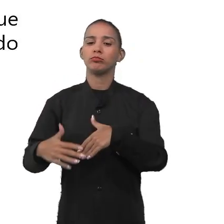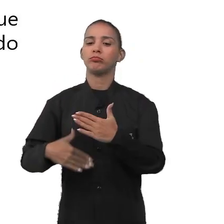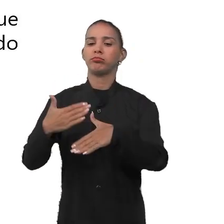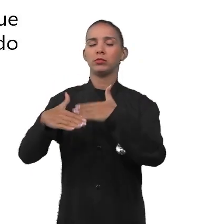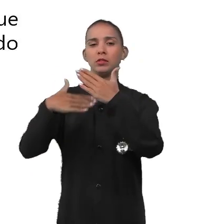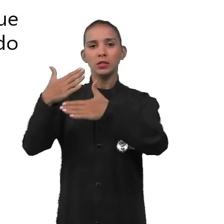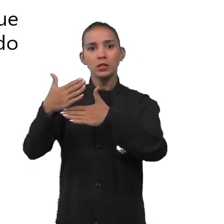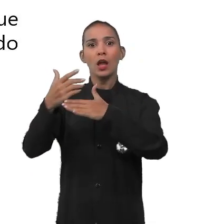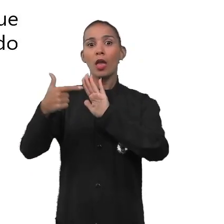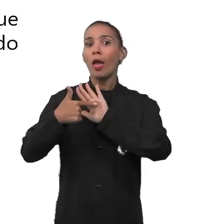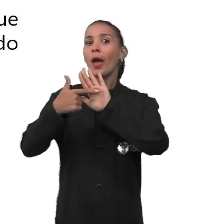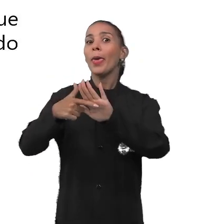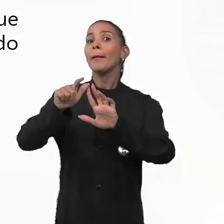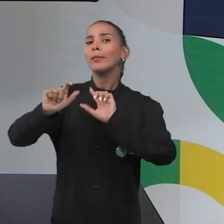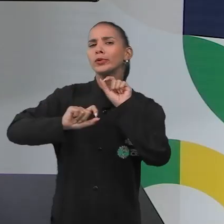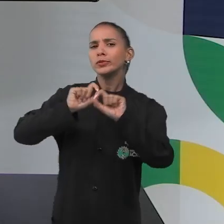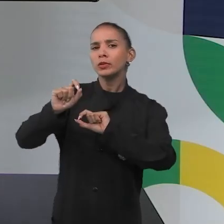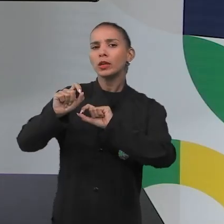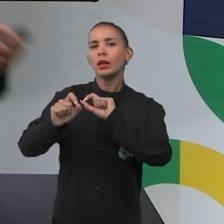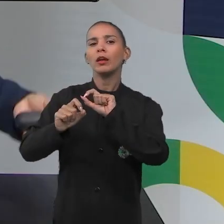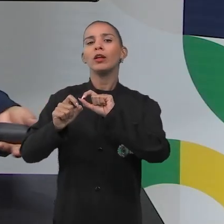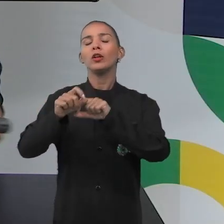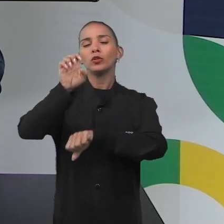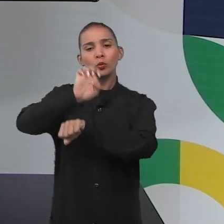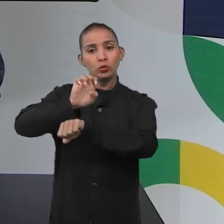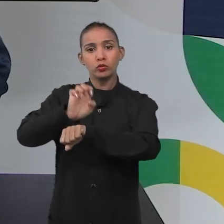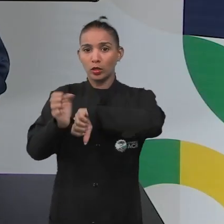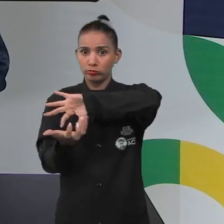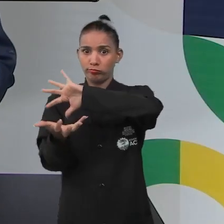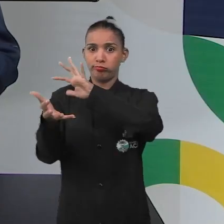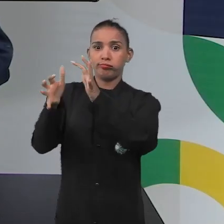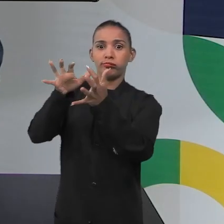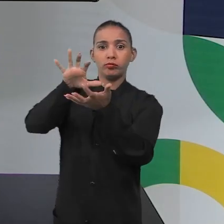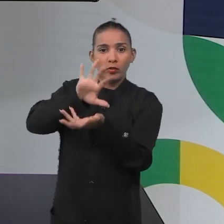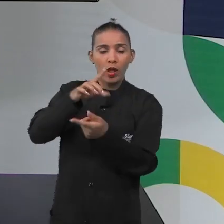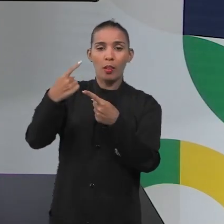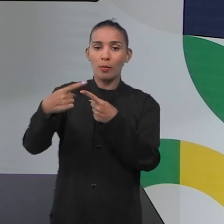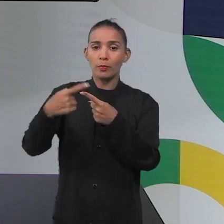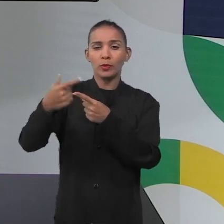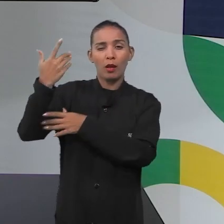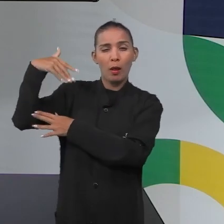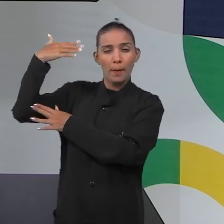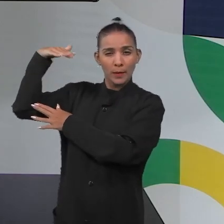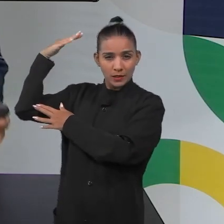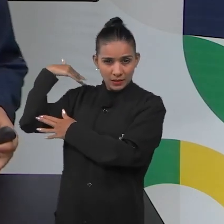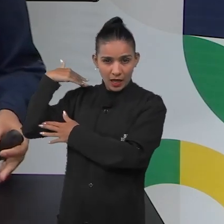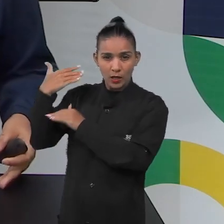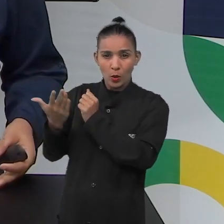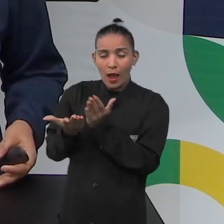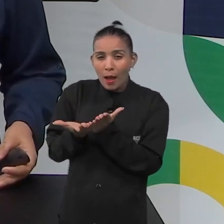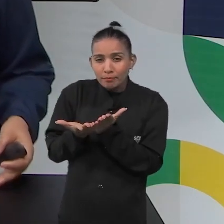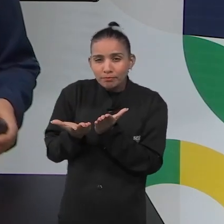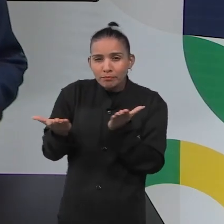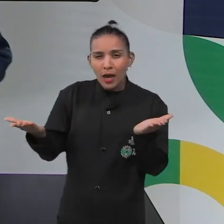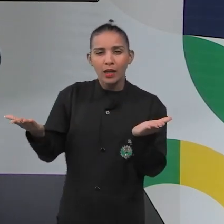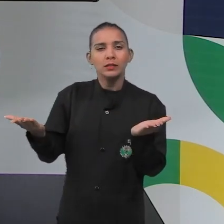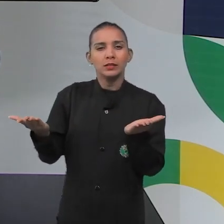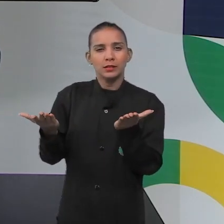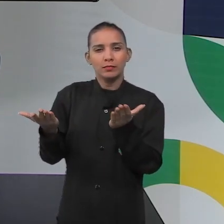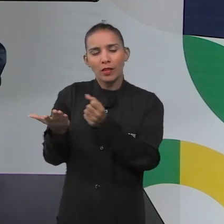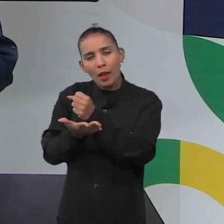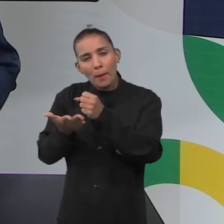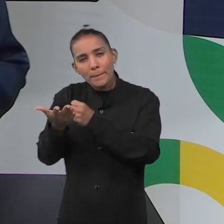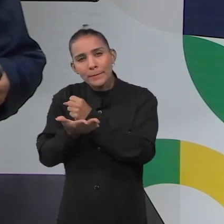está mudando sua base produtiva. Por que, professora, a senhora está falando isso? Porque antigamente a base da economia do Acre, ela